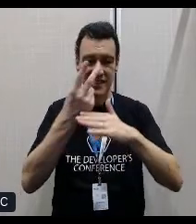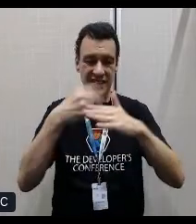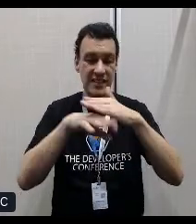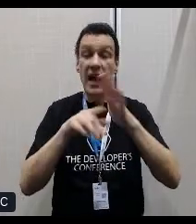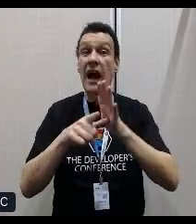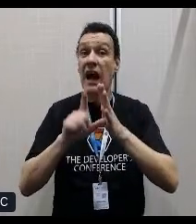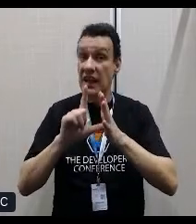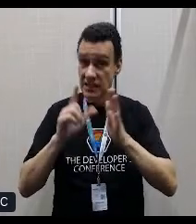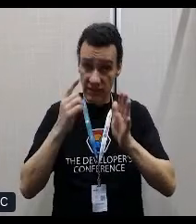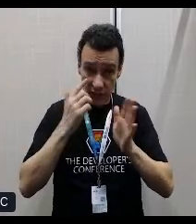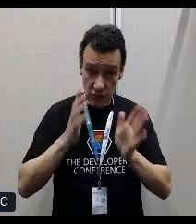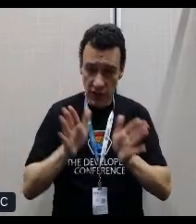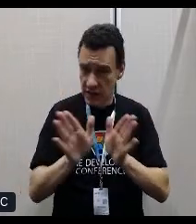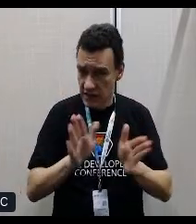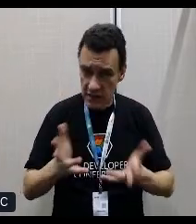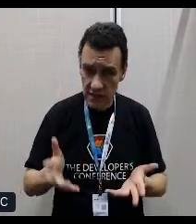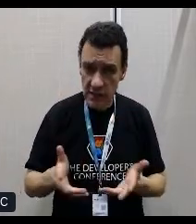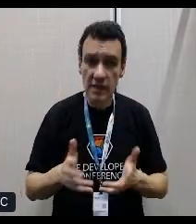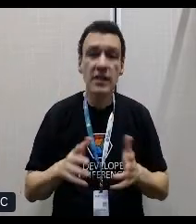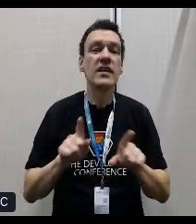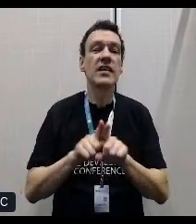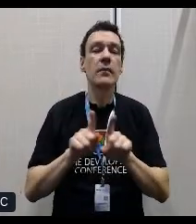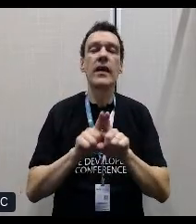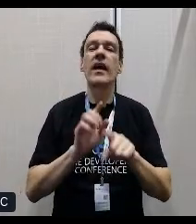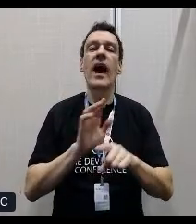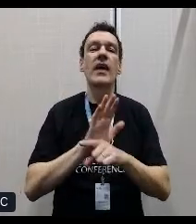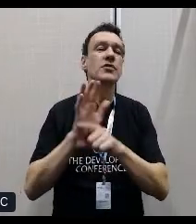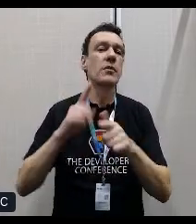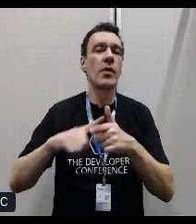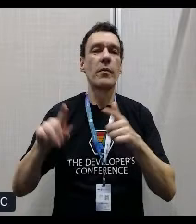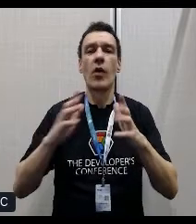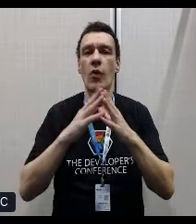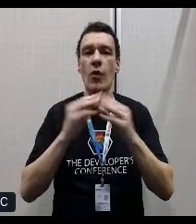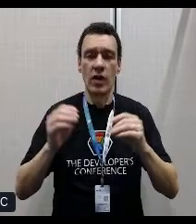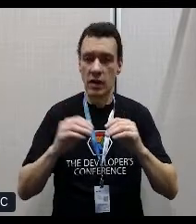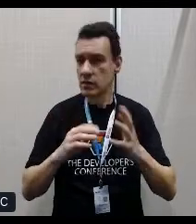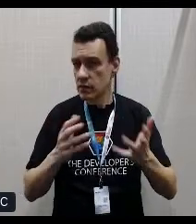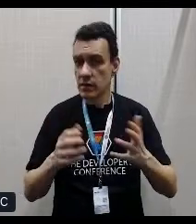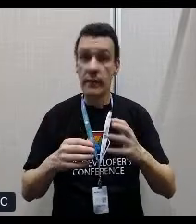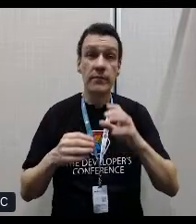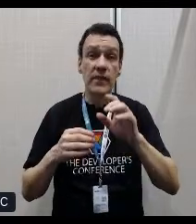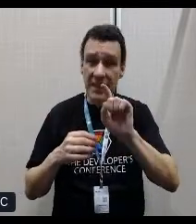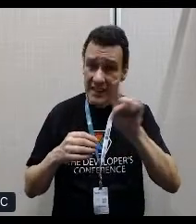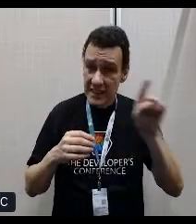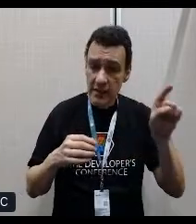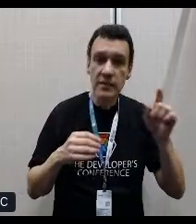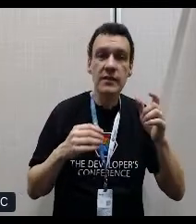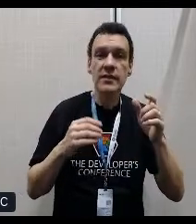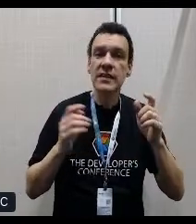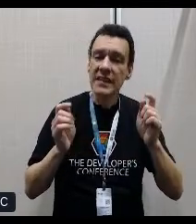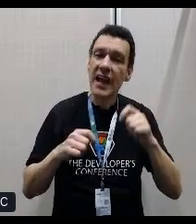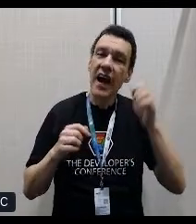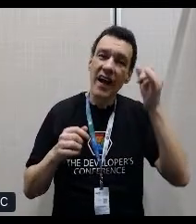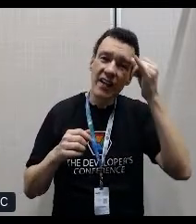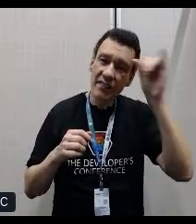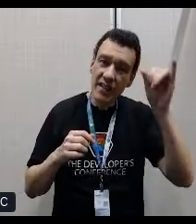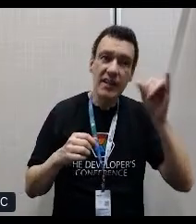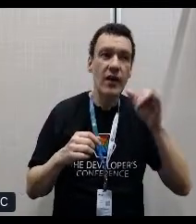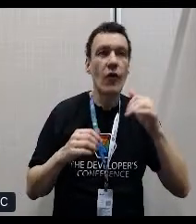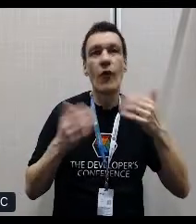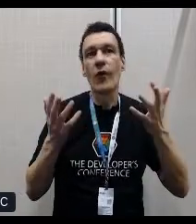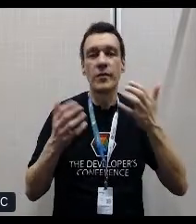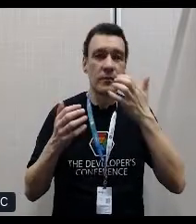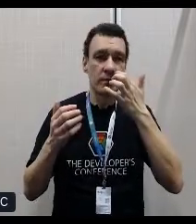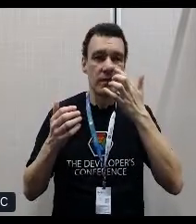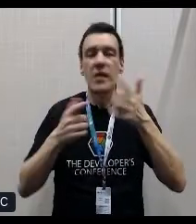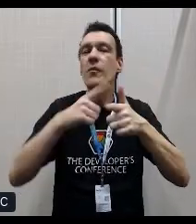rastreador de problemas. As partes interessadas podem facilmente evitar e consertar preocupações de acessibilidade.